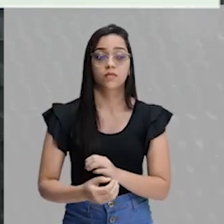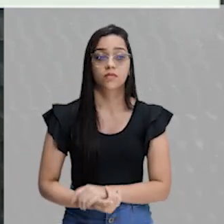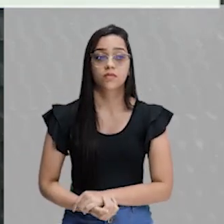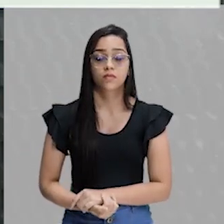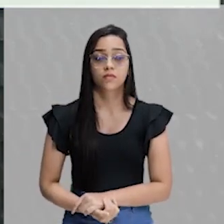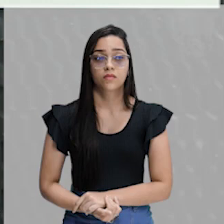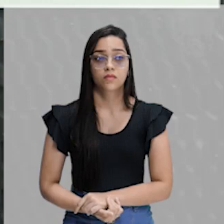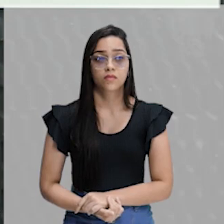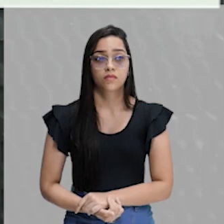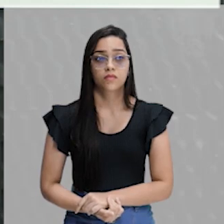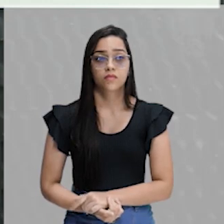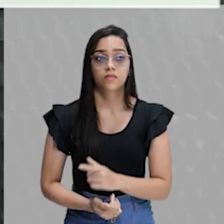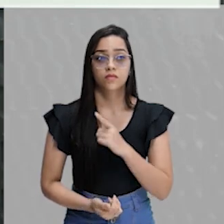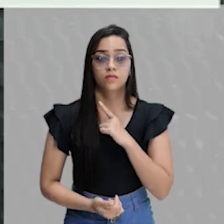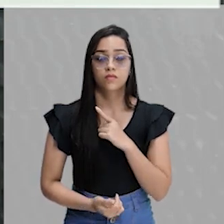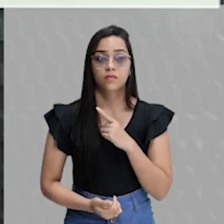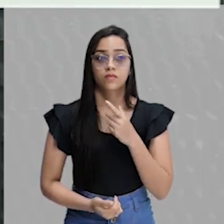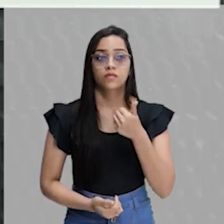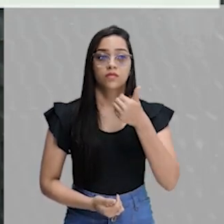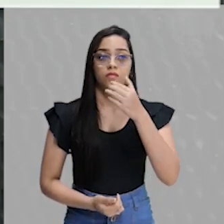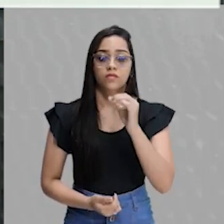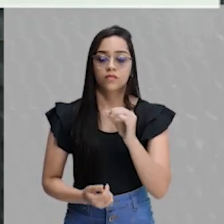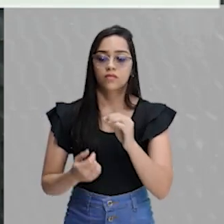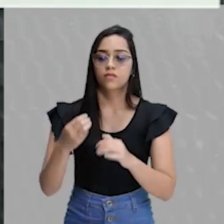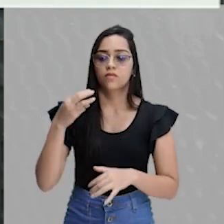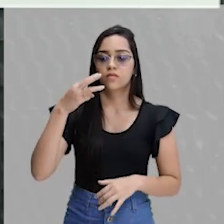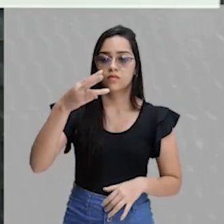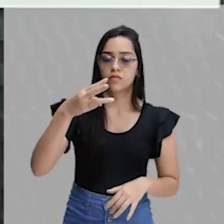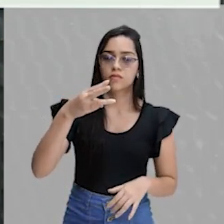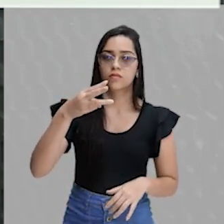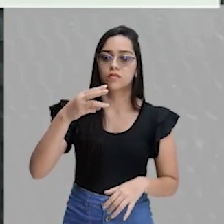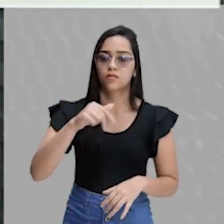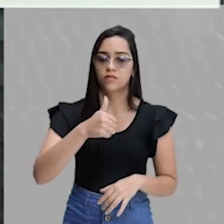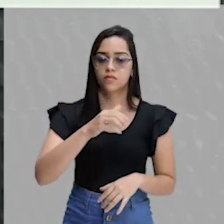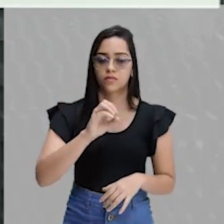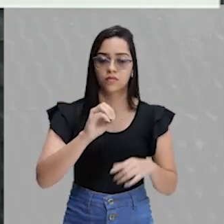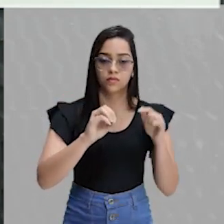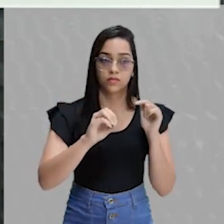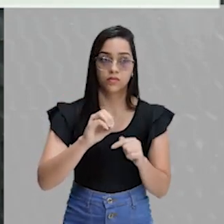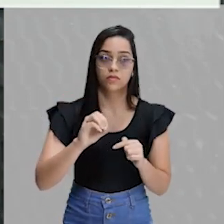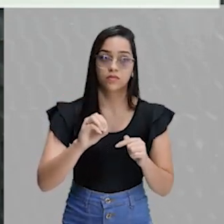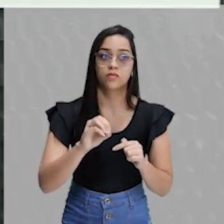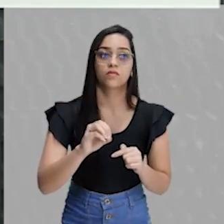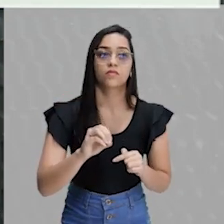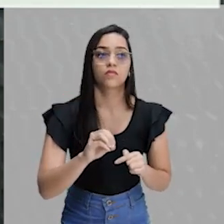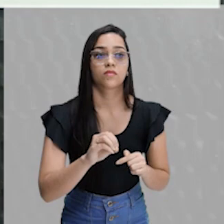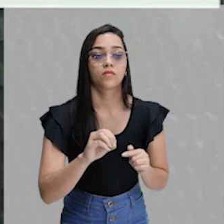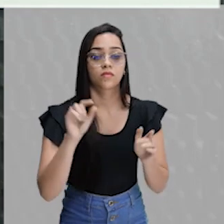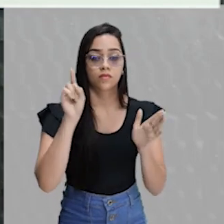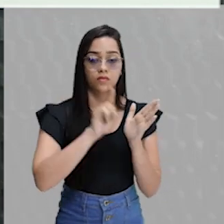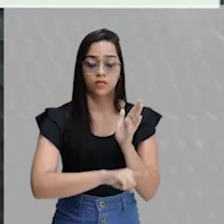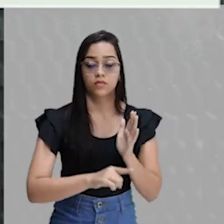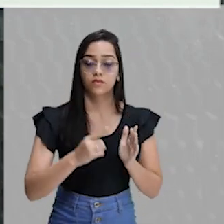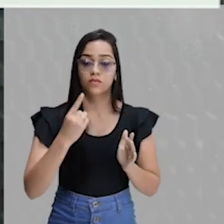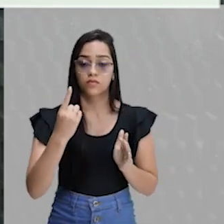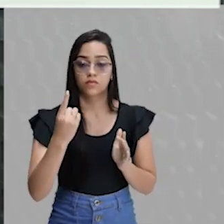caso, nós teremos, ó, 10 a terceira. Esse 10 a menos